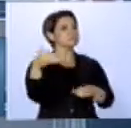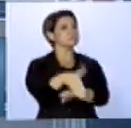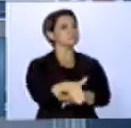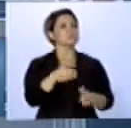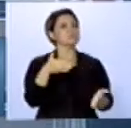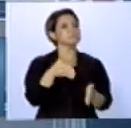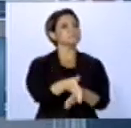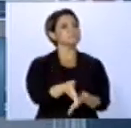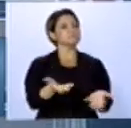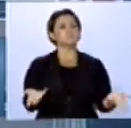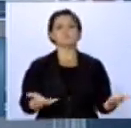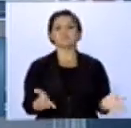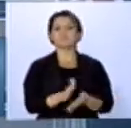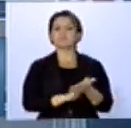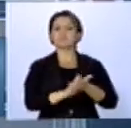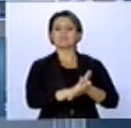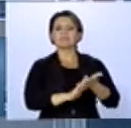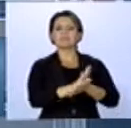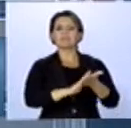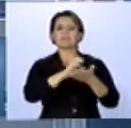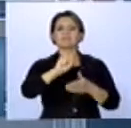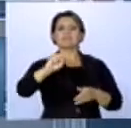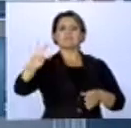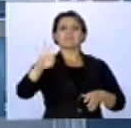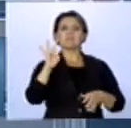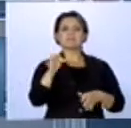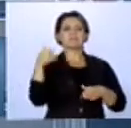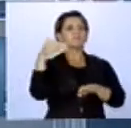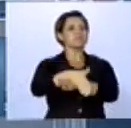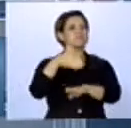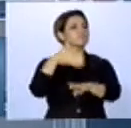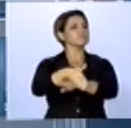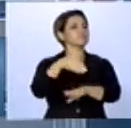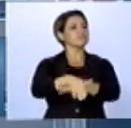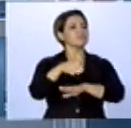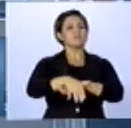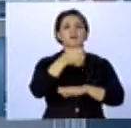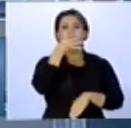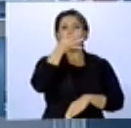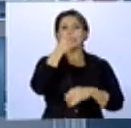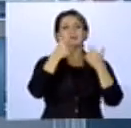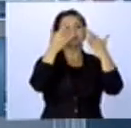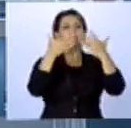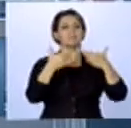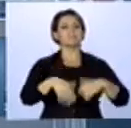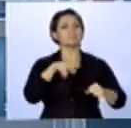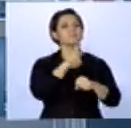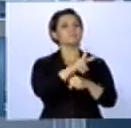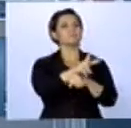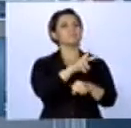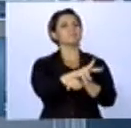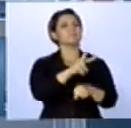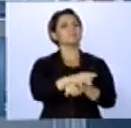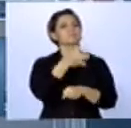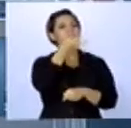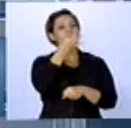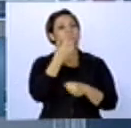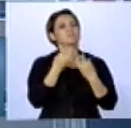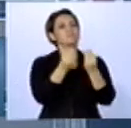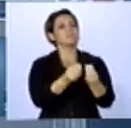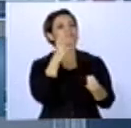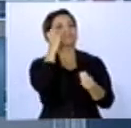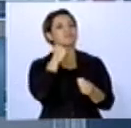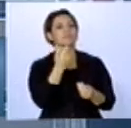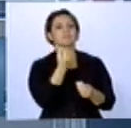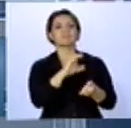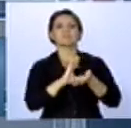aqui nesse momento no Supremo Tribunal Federal defendendo o seu ponto de vista defendendo a possibilidade a